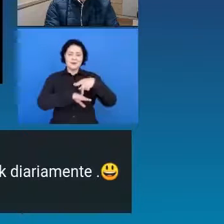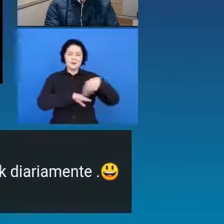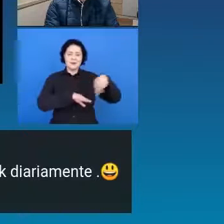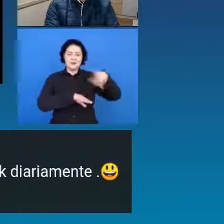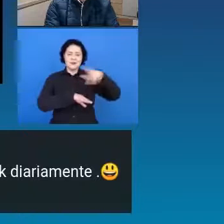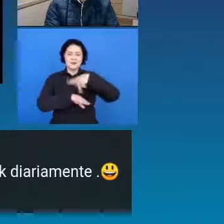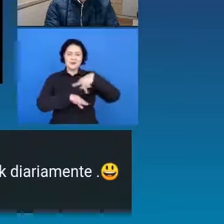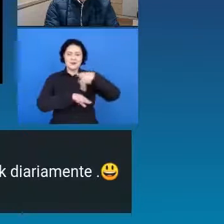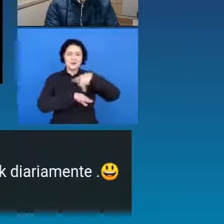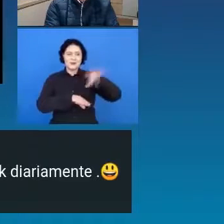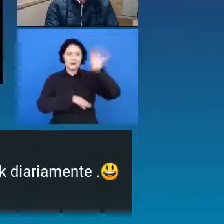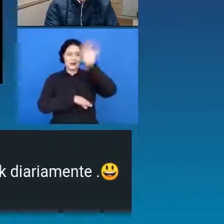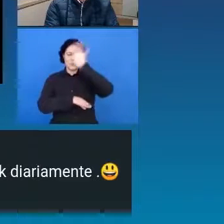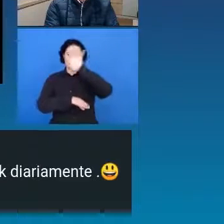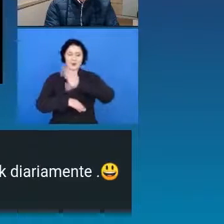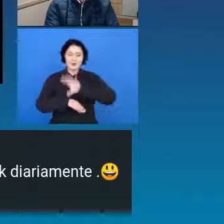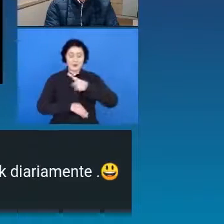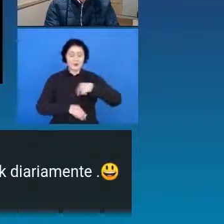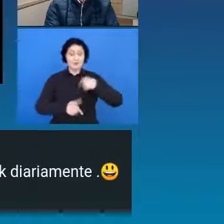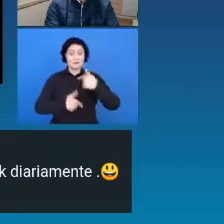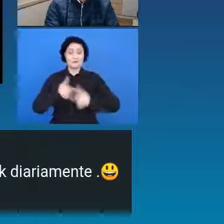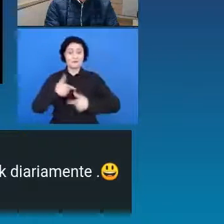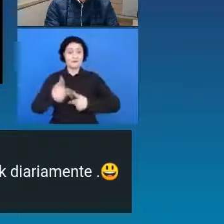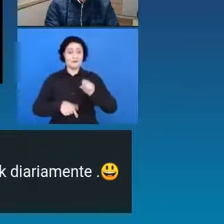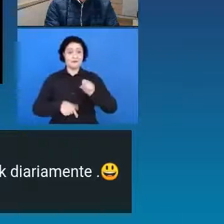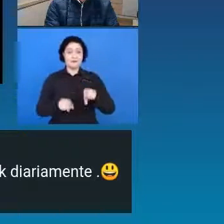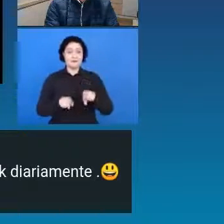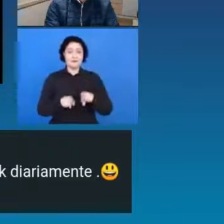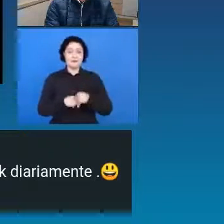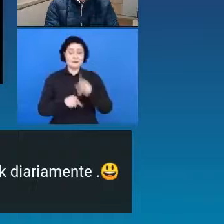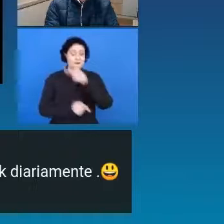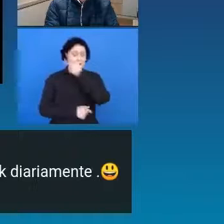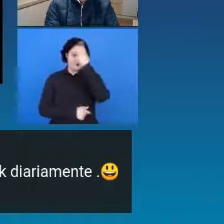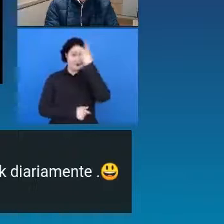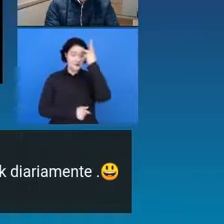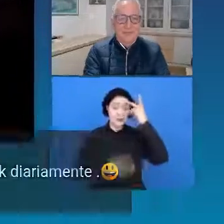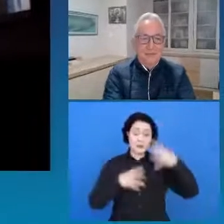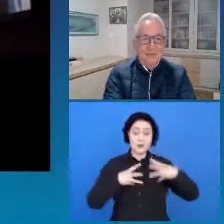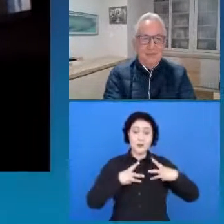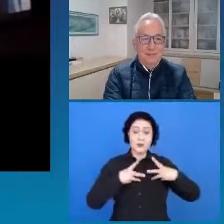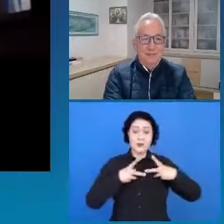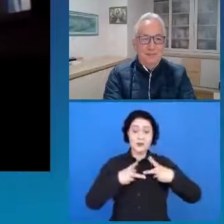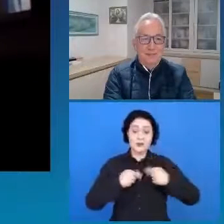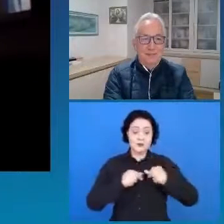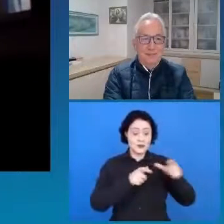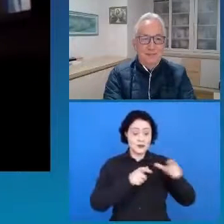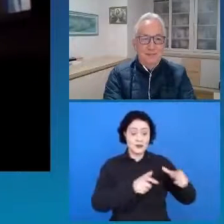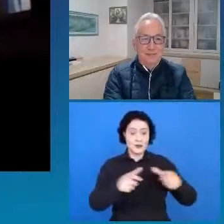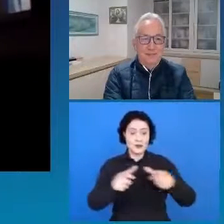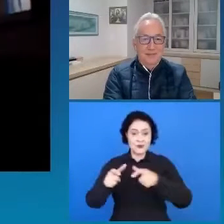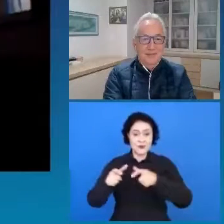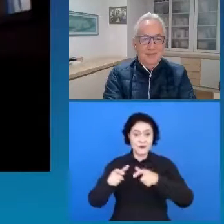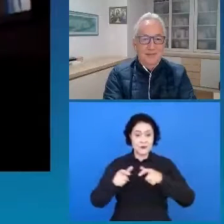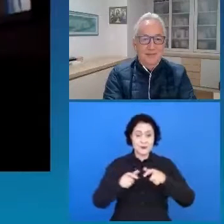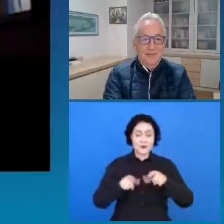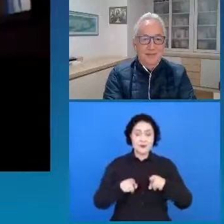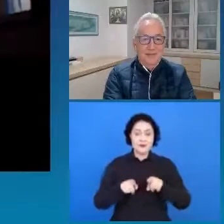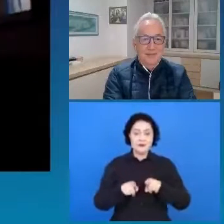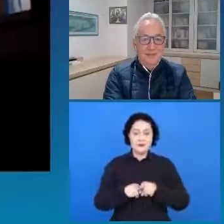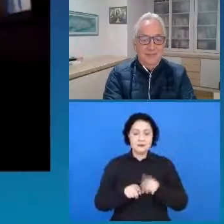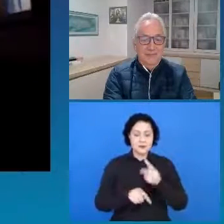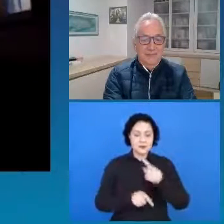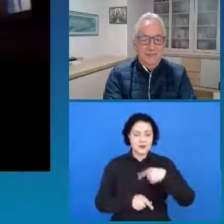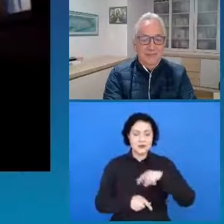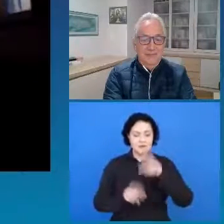Nós estamos trabalhando com pessoas de todos os lugares um